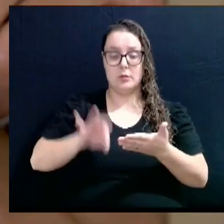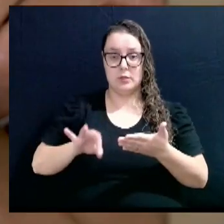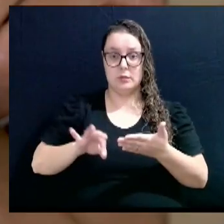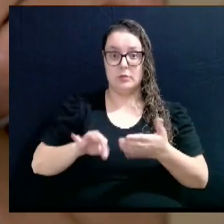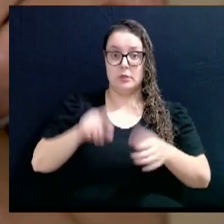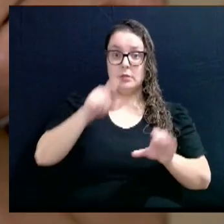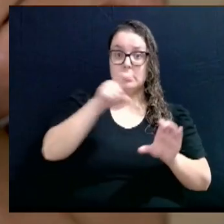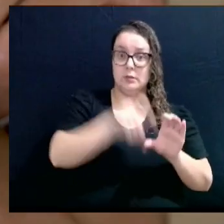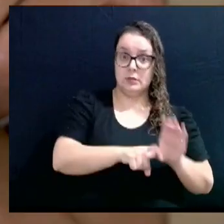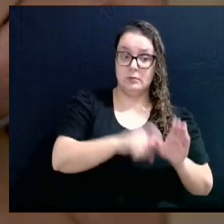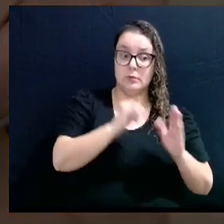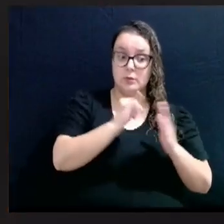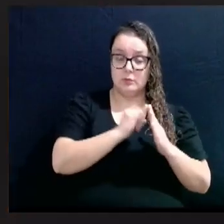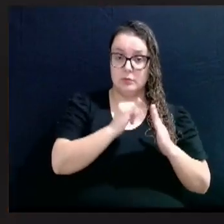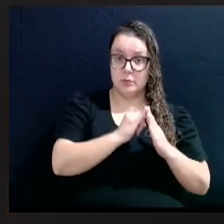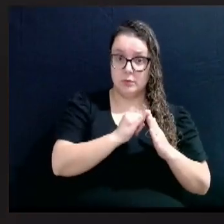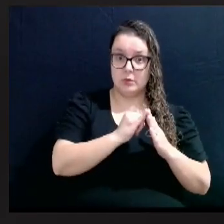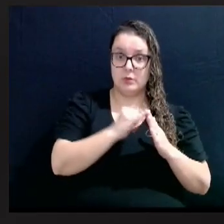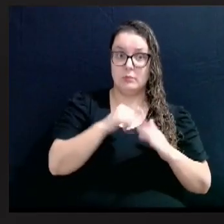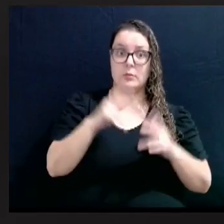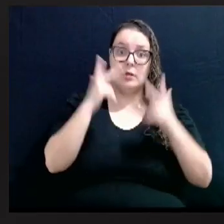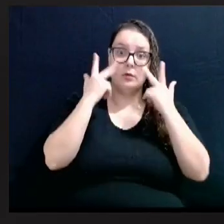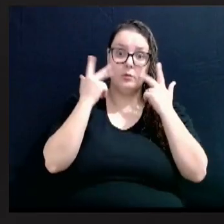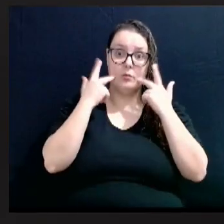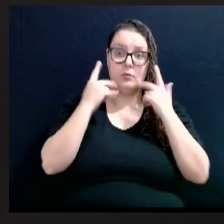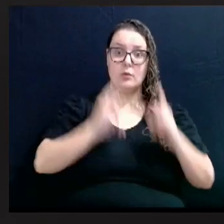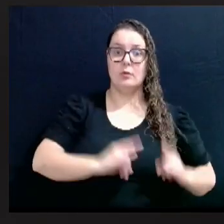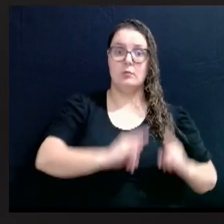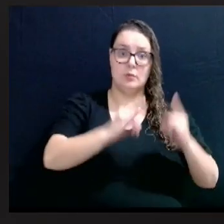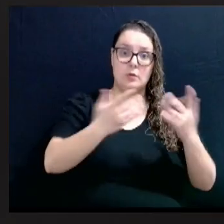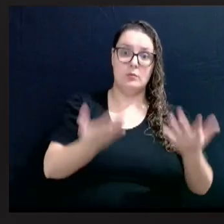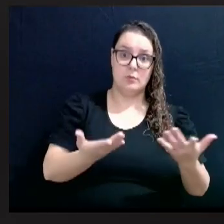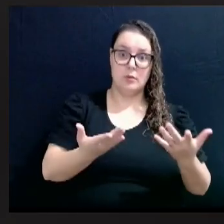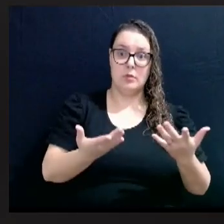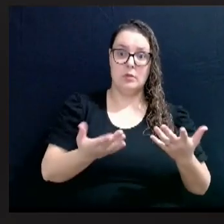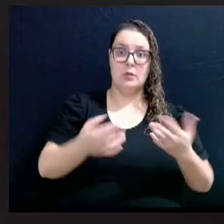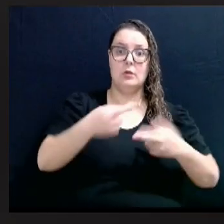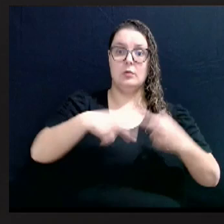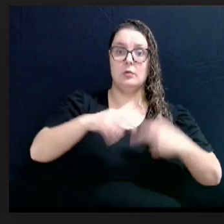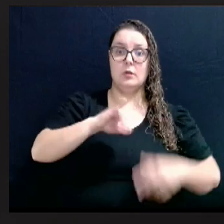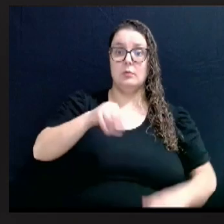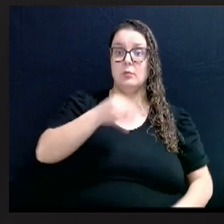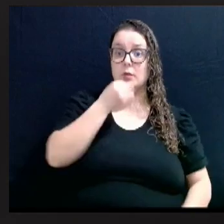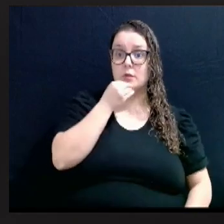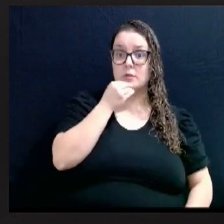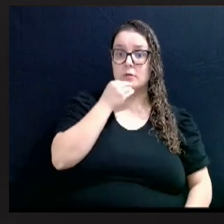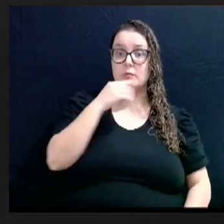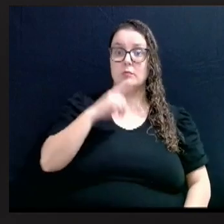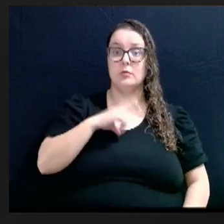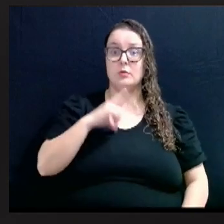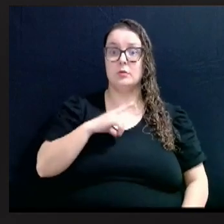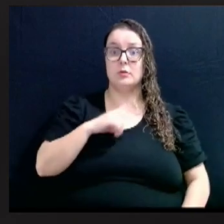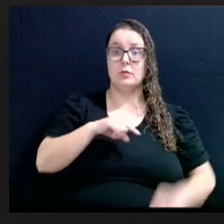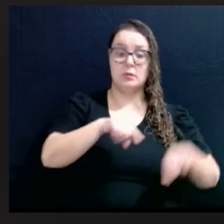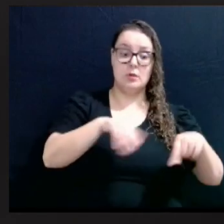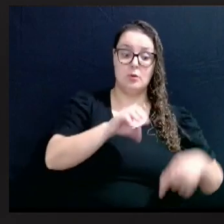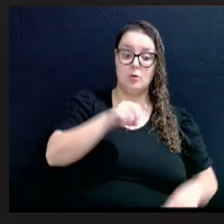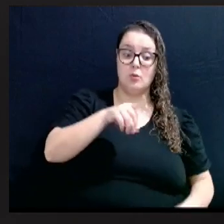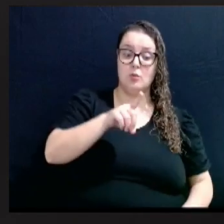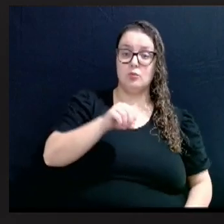imóvel, é mais comum hoje os apartamentos, né, a questão de oportunidades, você tem condomínio, né, você